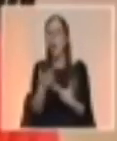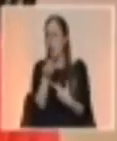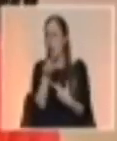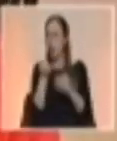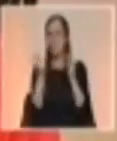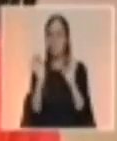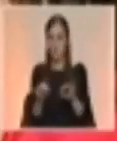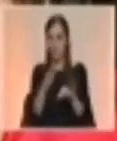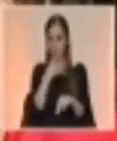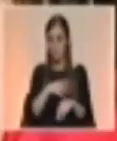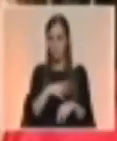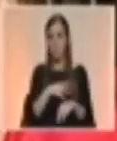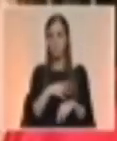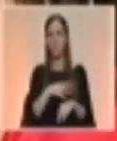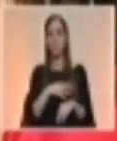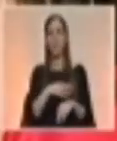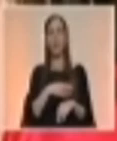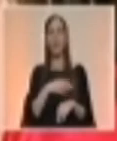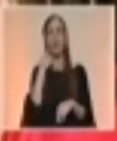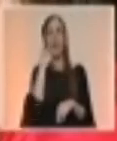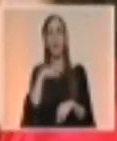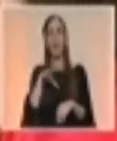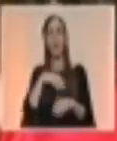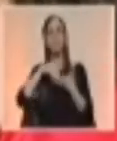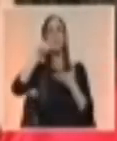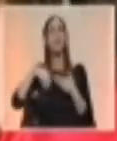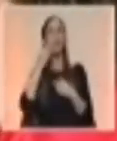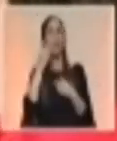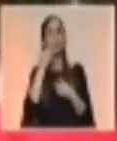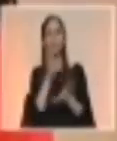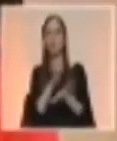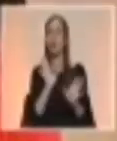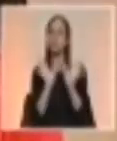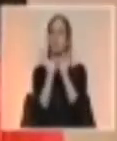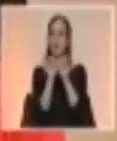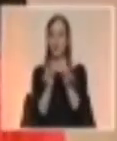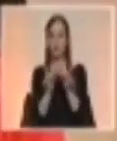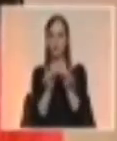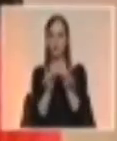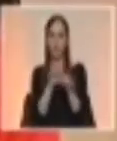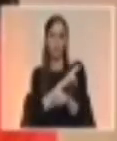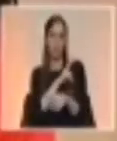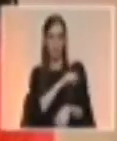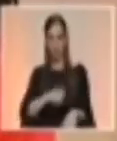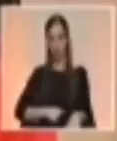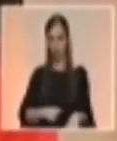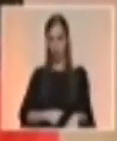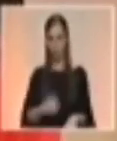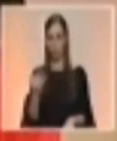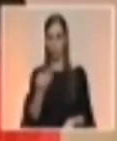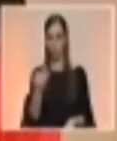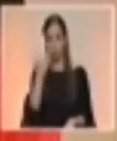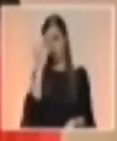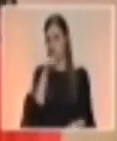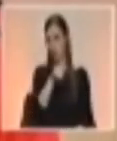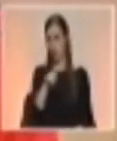final, como é que quem quiser se pode inscrever? Só tem que consultar o nosso site. O site da Universidade Católica? Exatamente. Penso que está